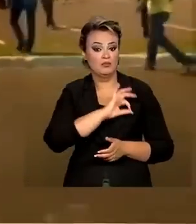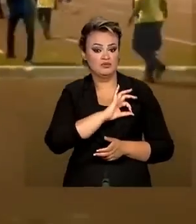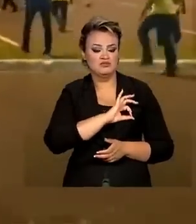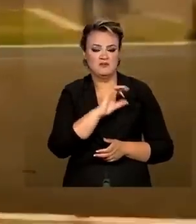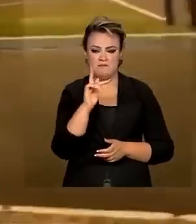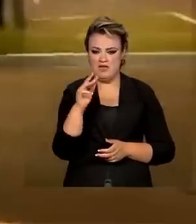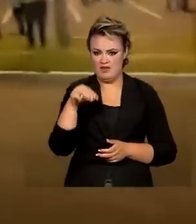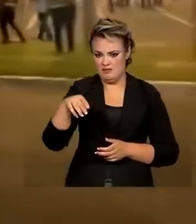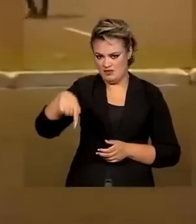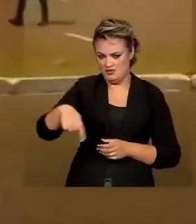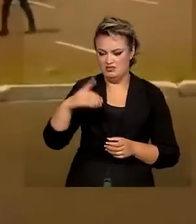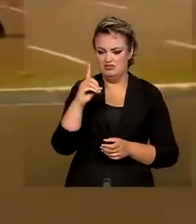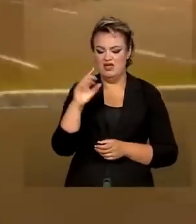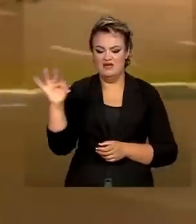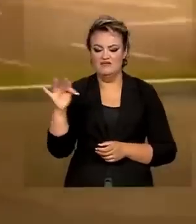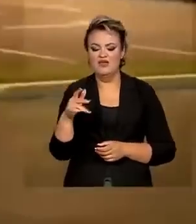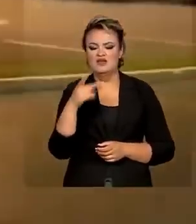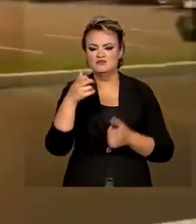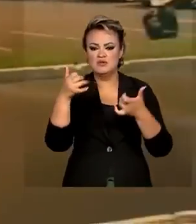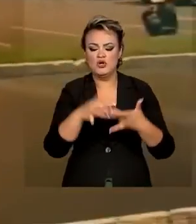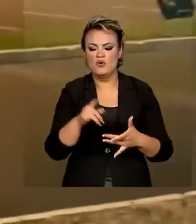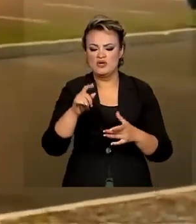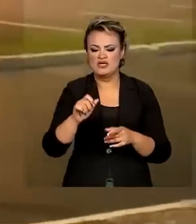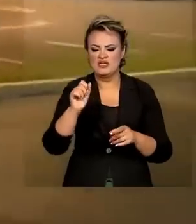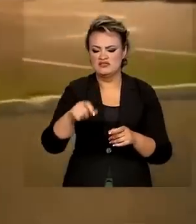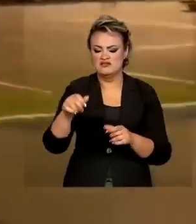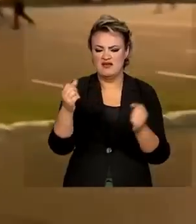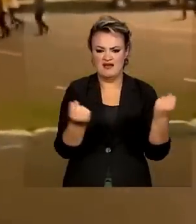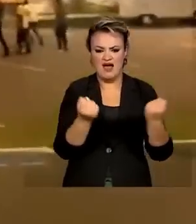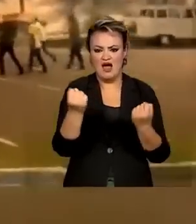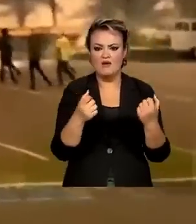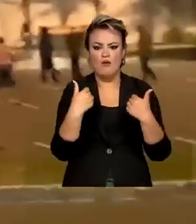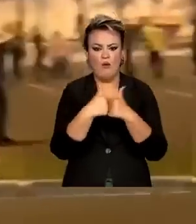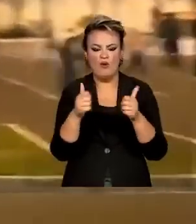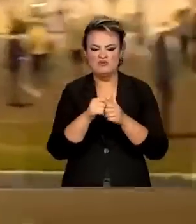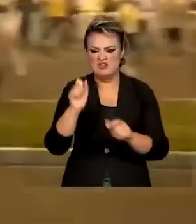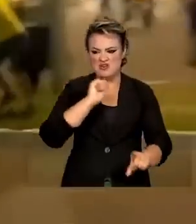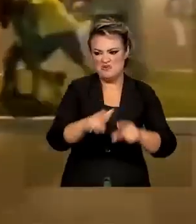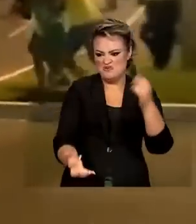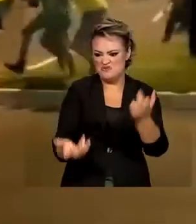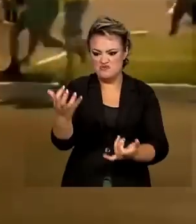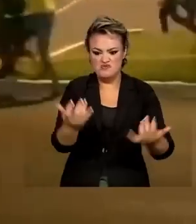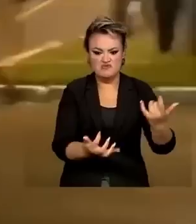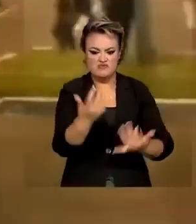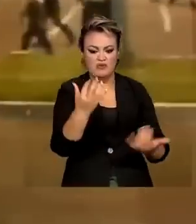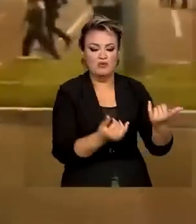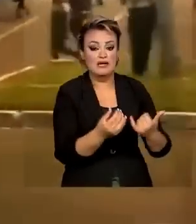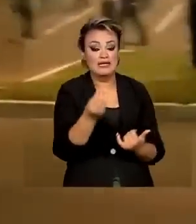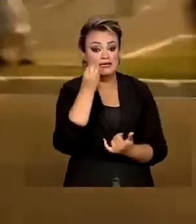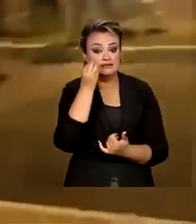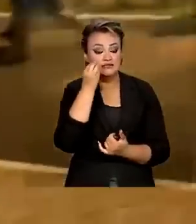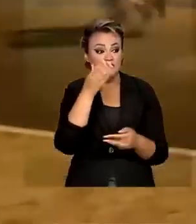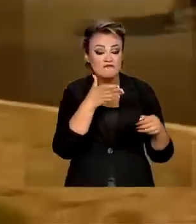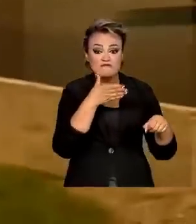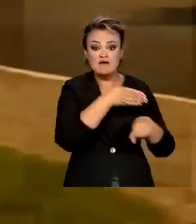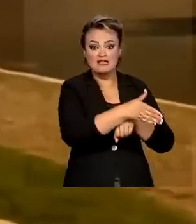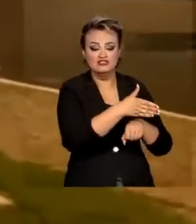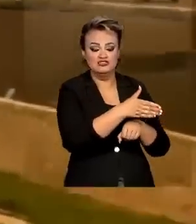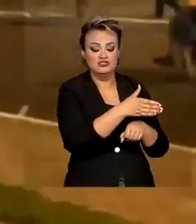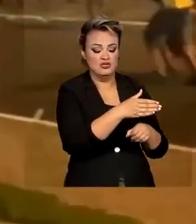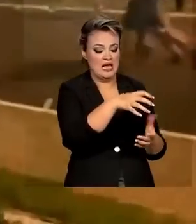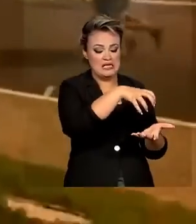apoiadores do presidente Jair bolsonaro promoveram atos de vandalismo e destruição do patrimônio público e privado em Brasília